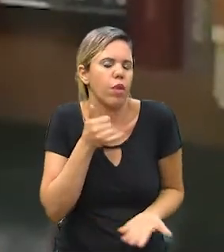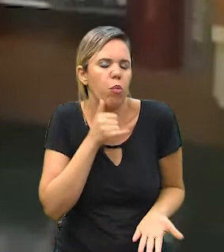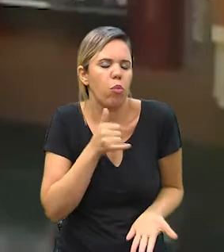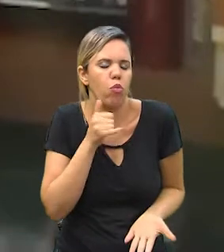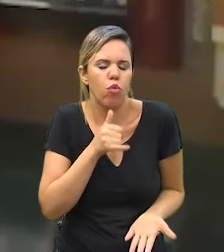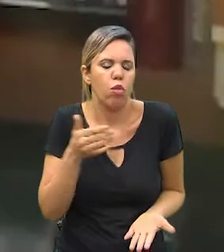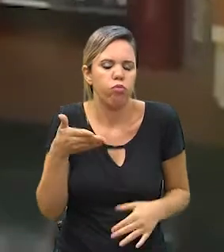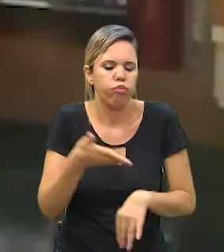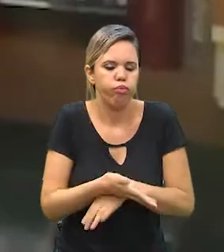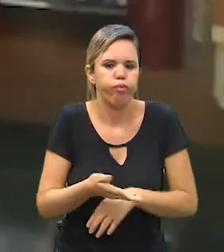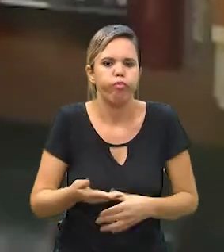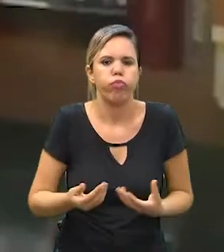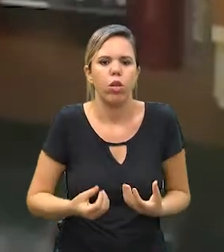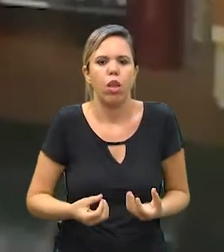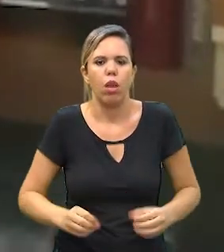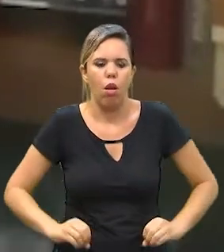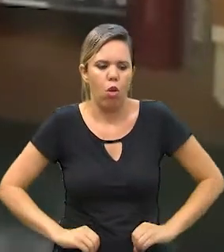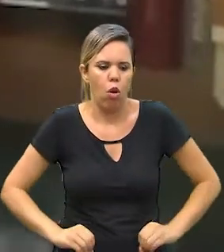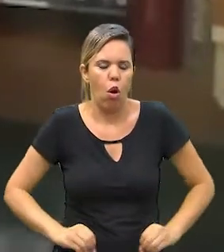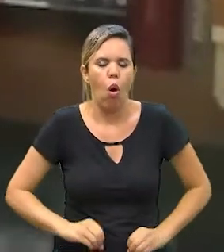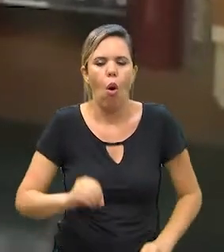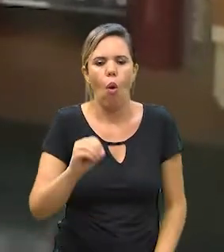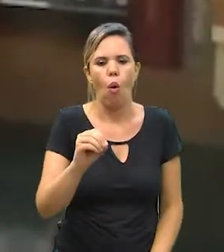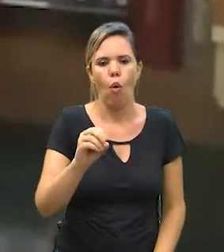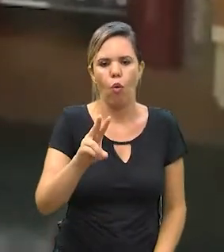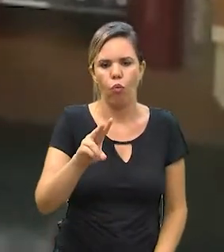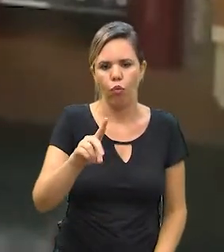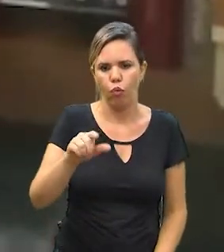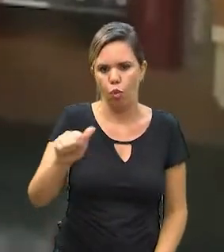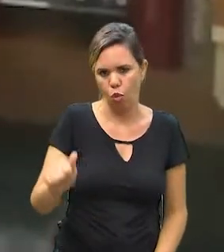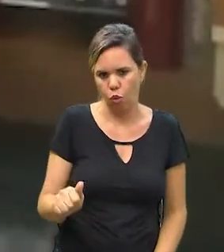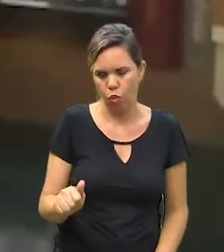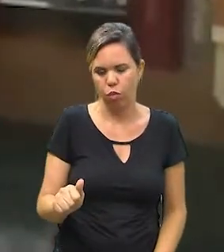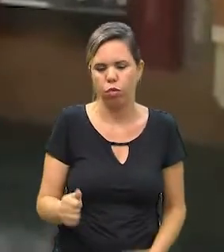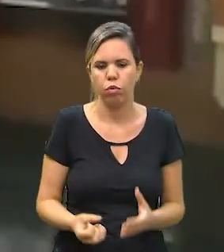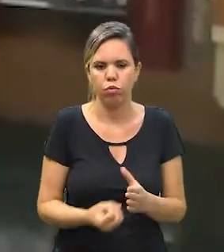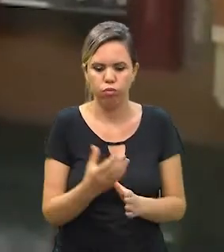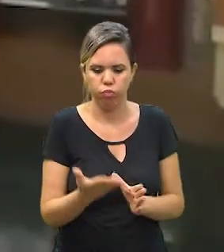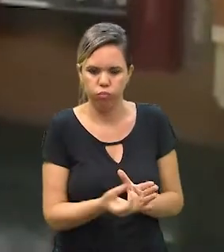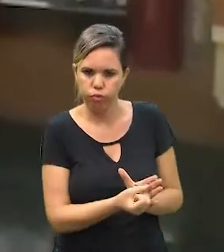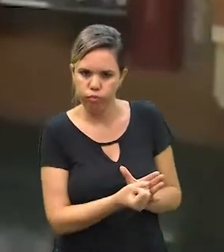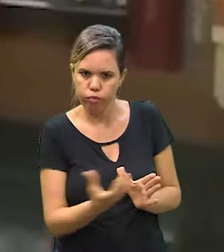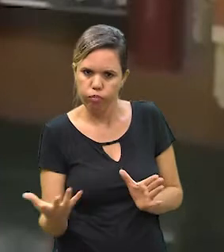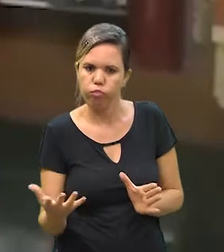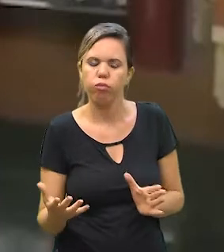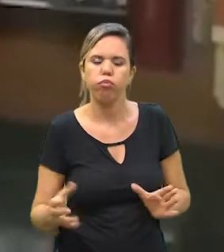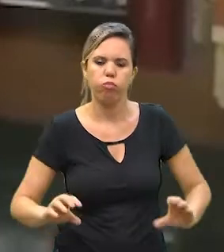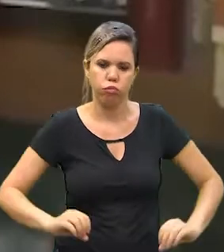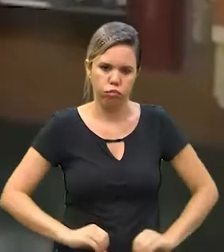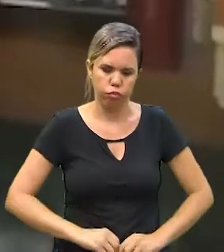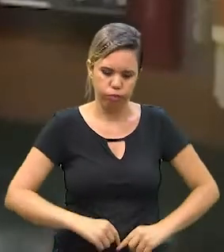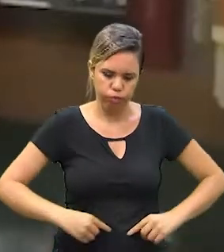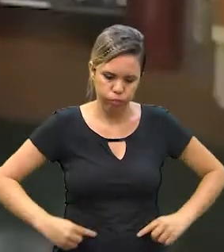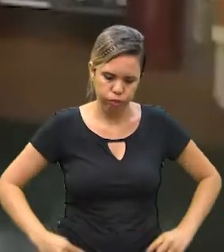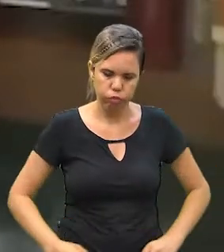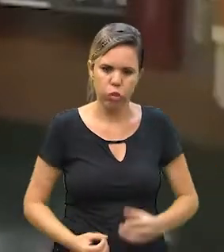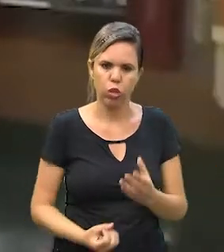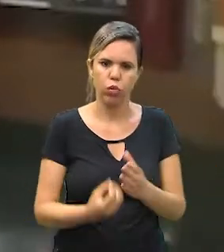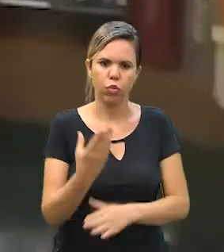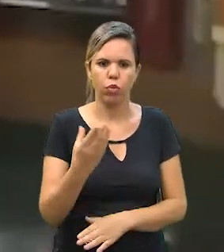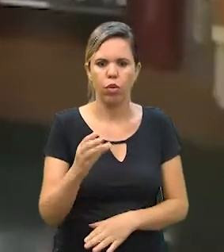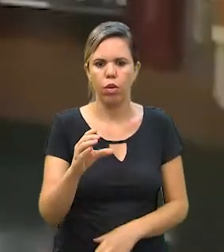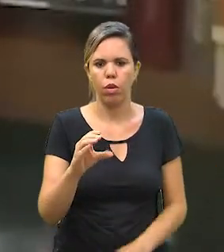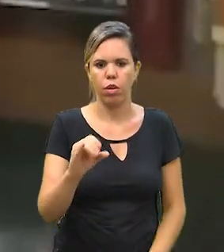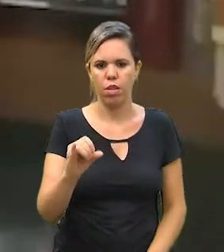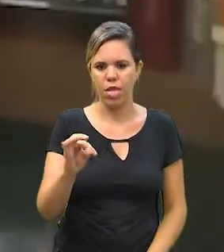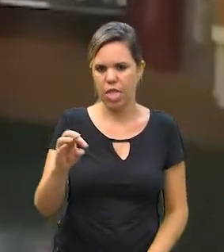por exemplo, acaba por formar alguns cistos. O processo de ovulação pressupõe a formação de cistos.